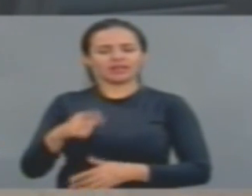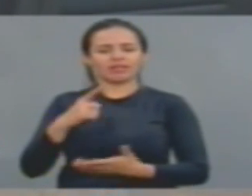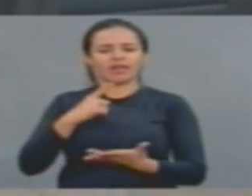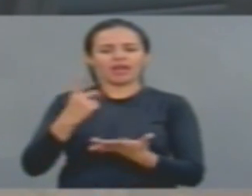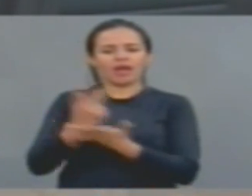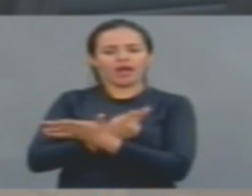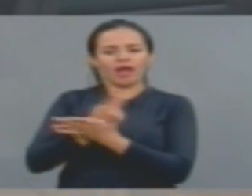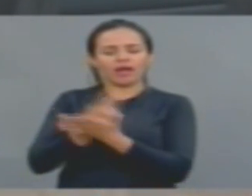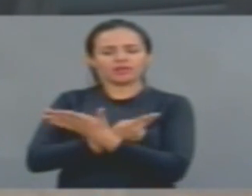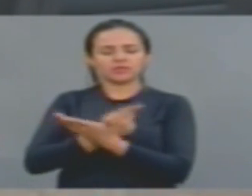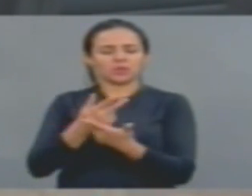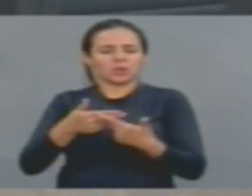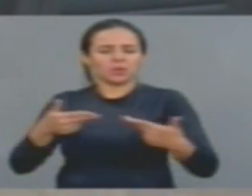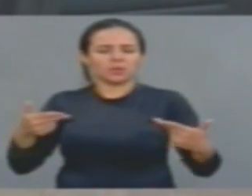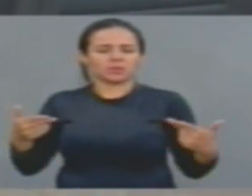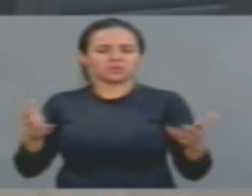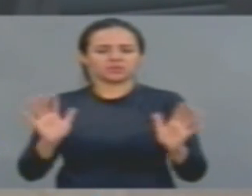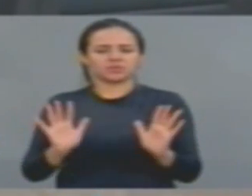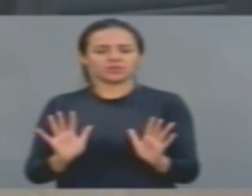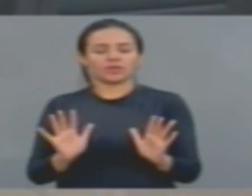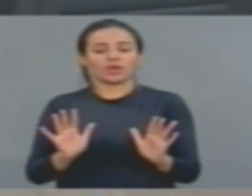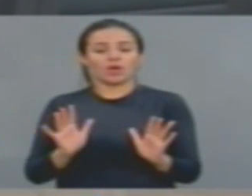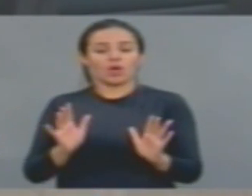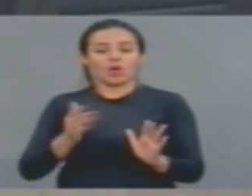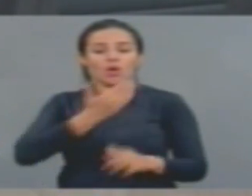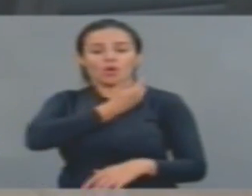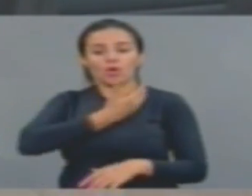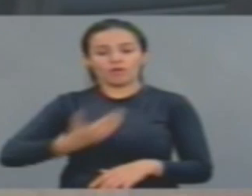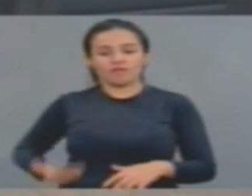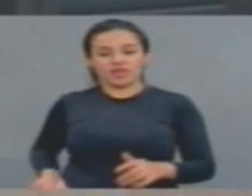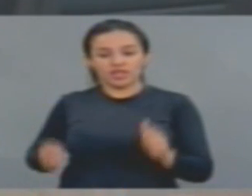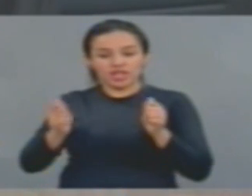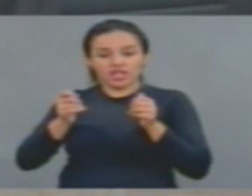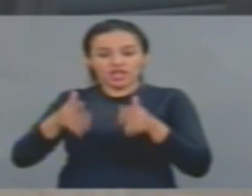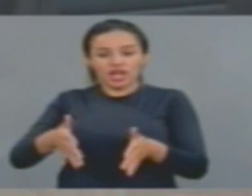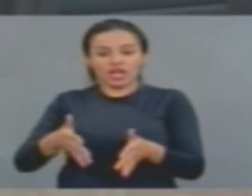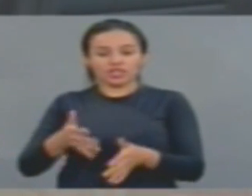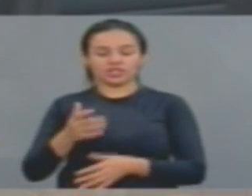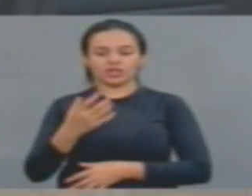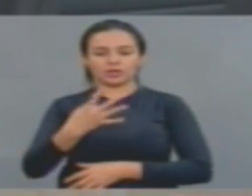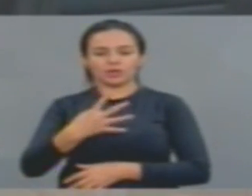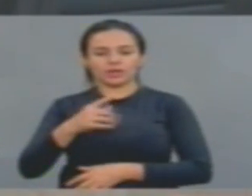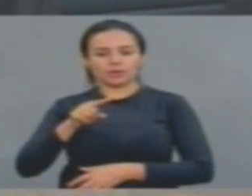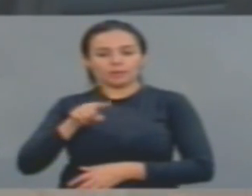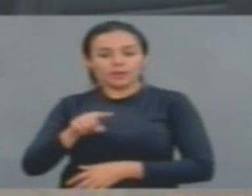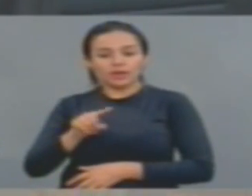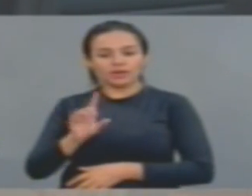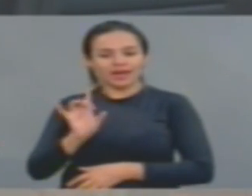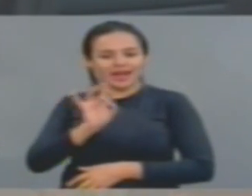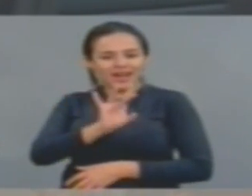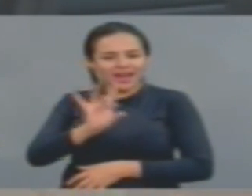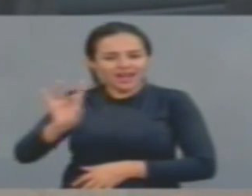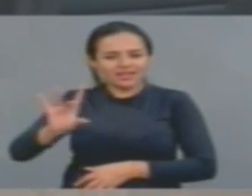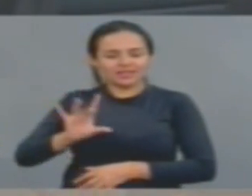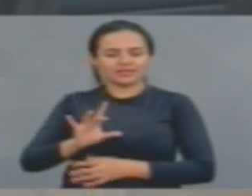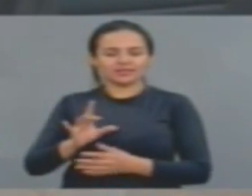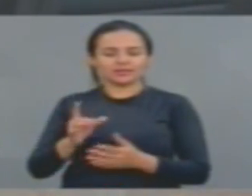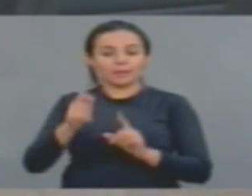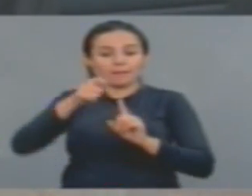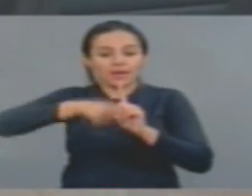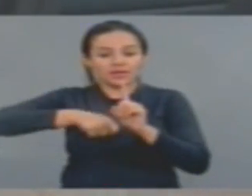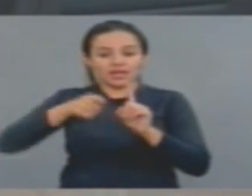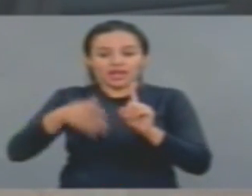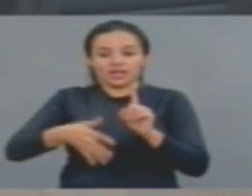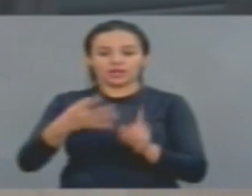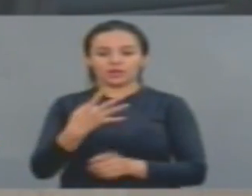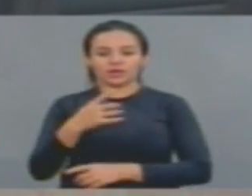ato infracional, e o Estado tem R$4.000 para gastar com essa criança por mês,